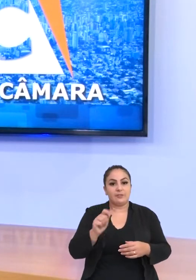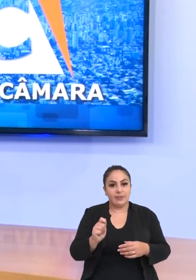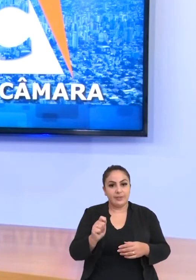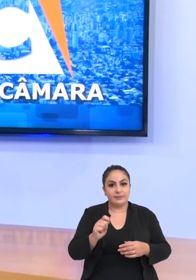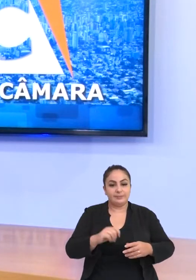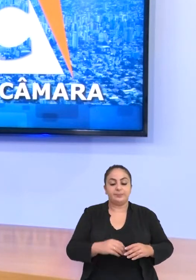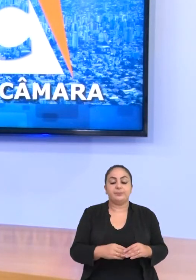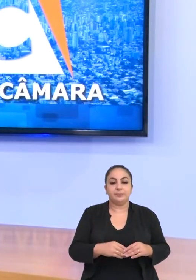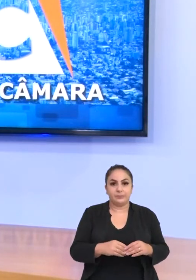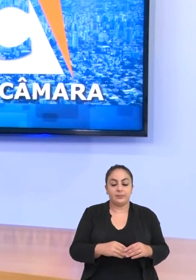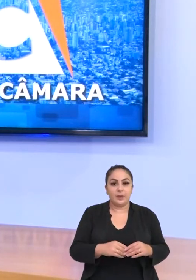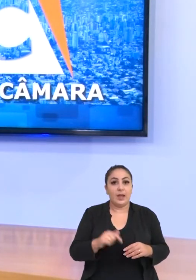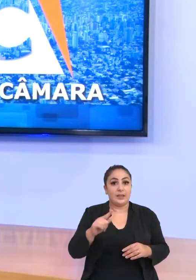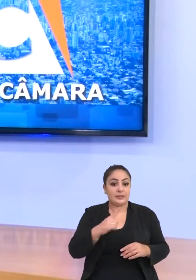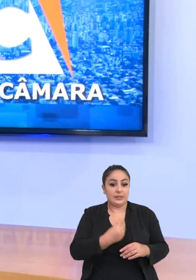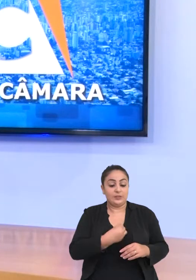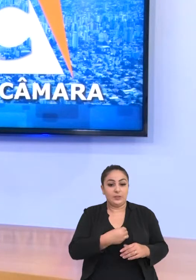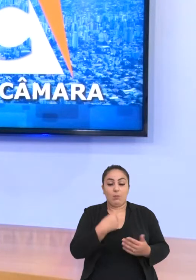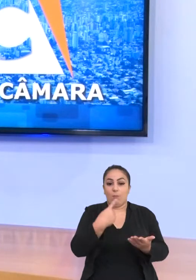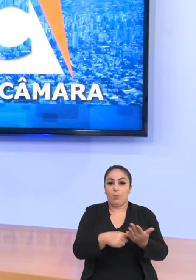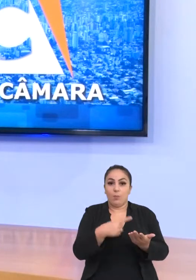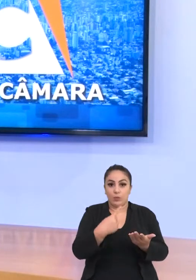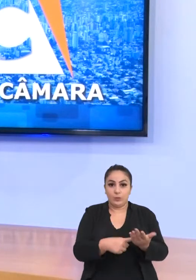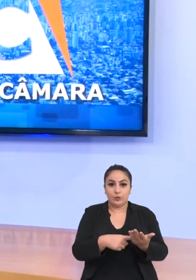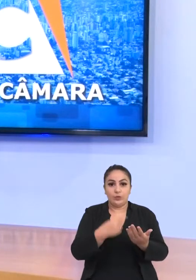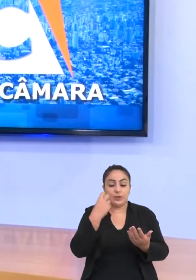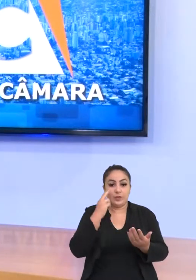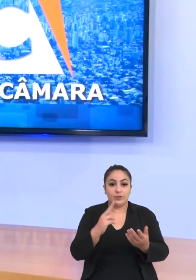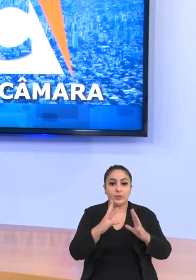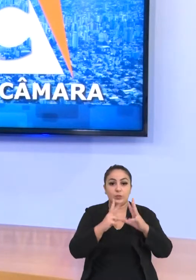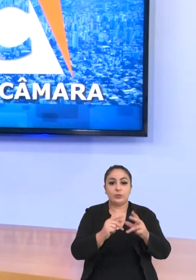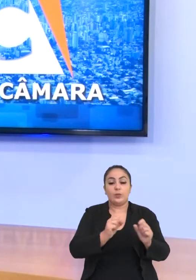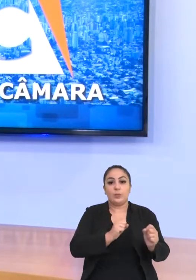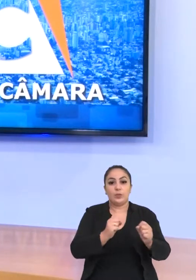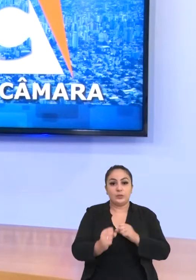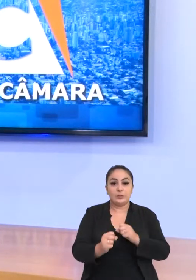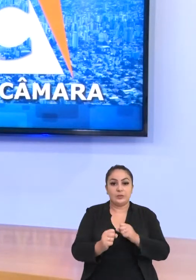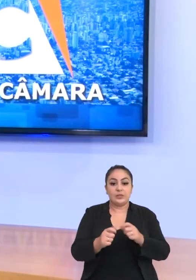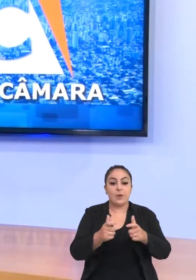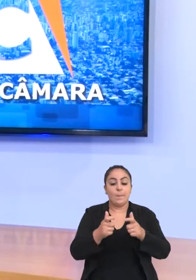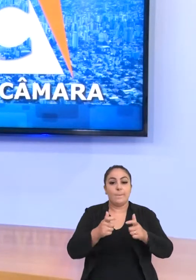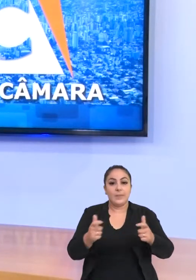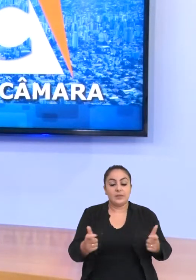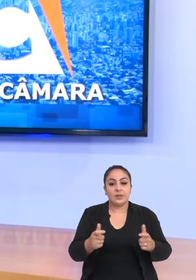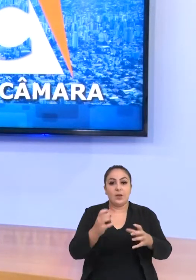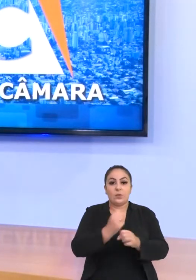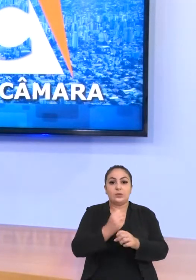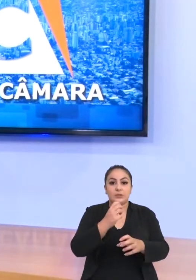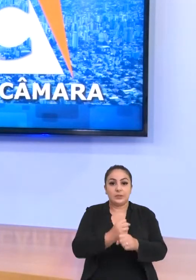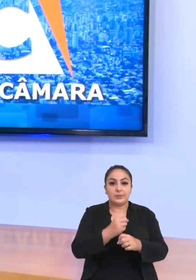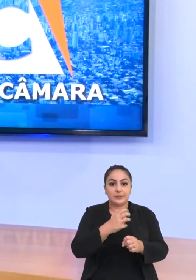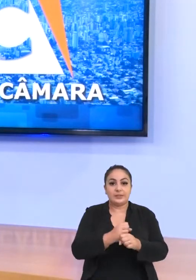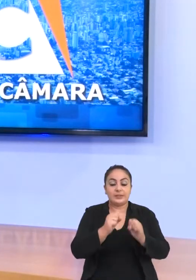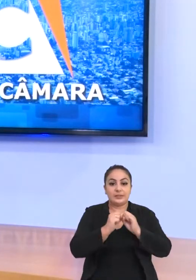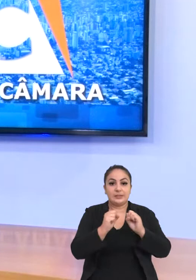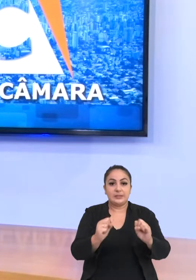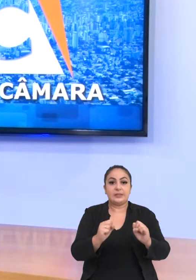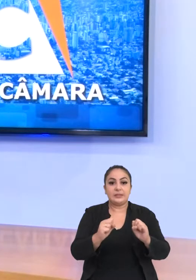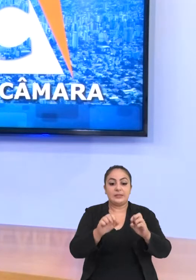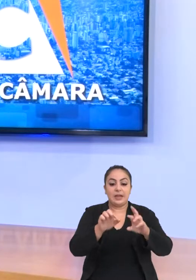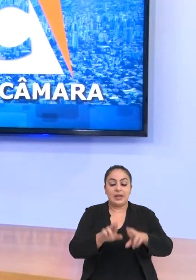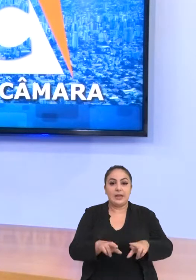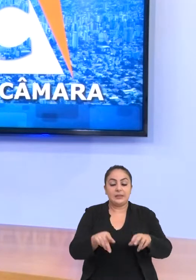da vereadora Eva Lorenzato. Ela está comprometida em verificar a possibilidade de aumentar o orçamento